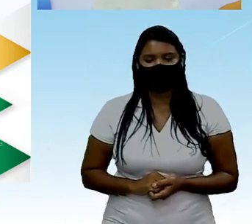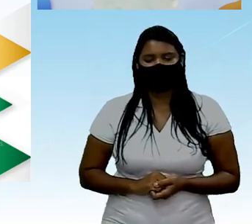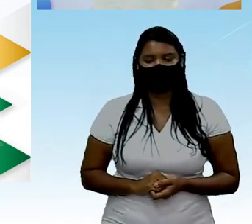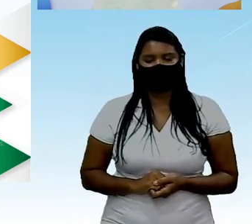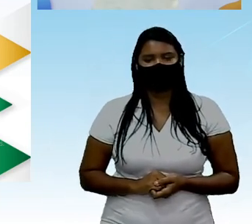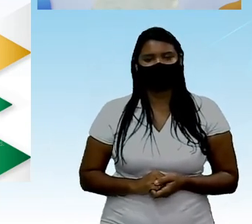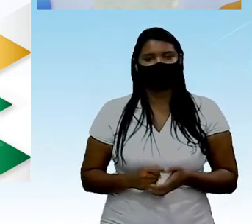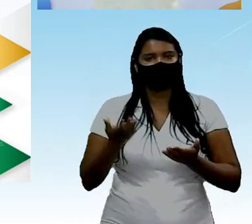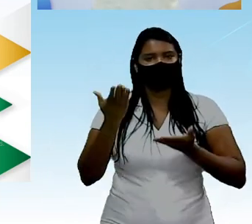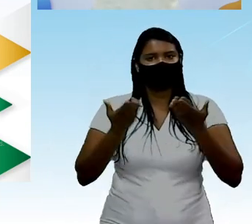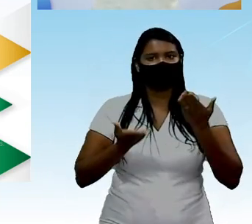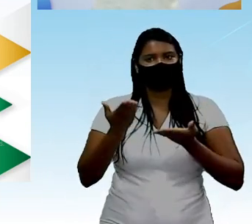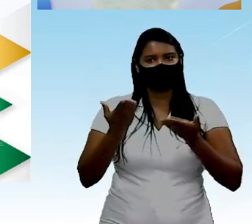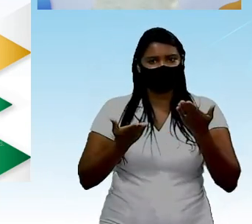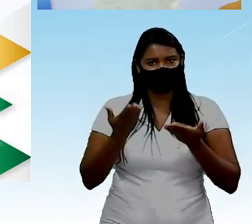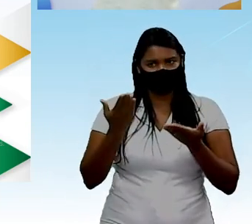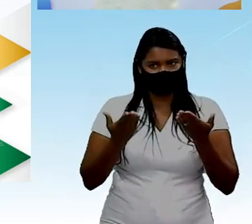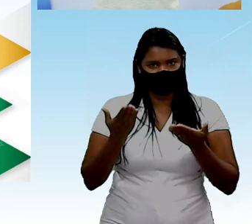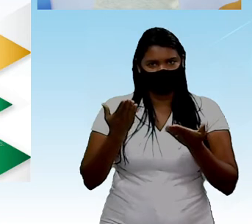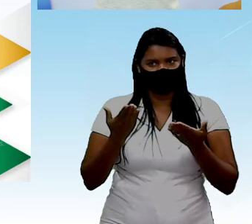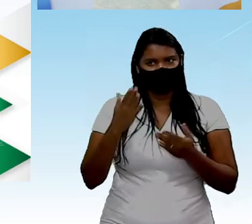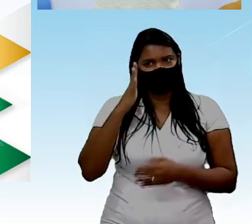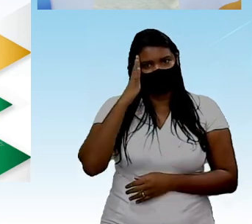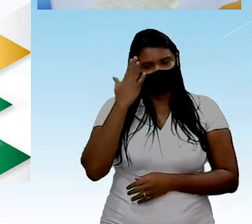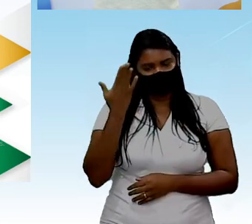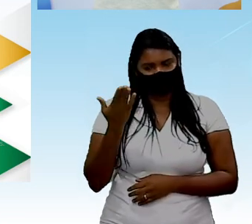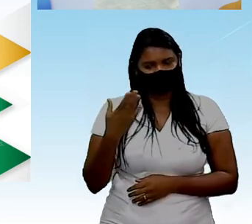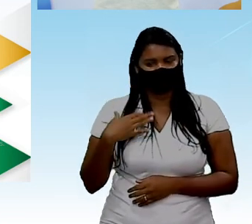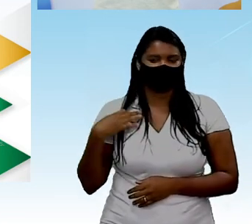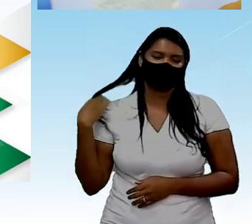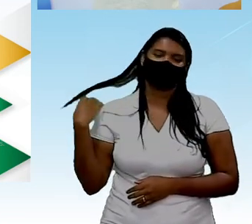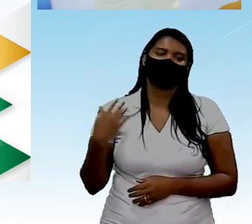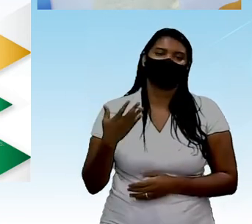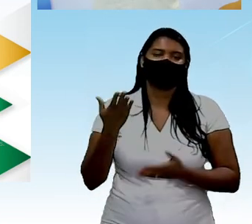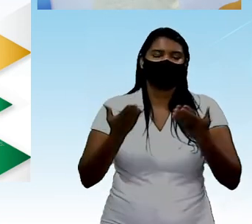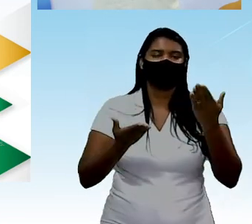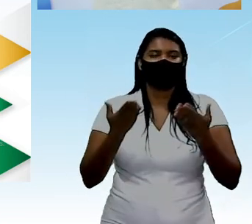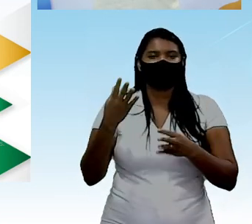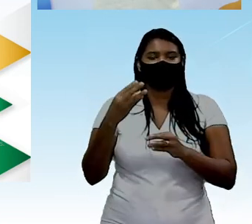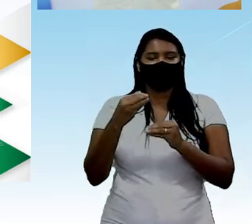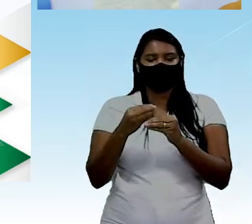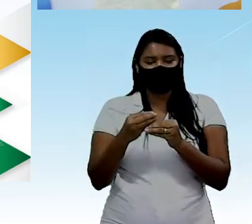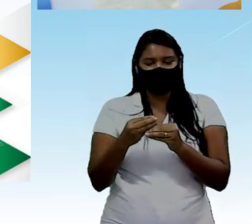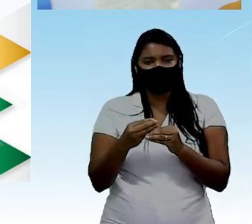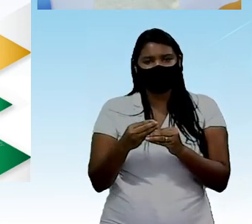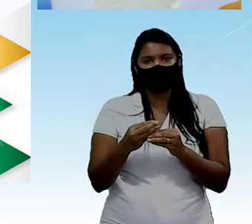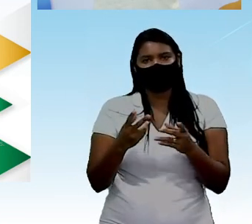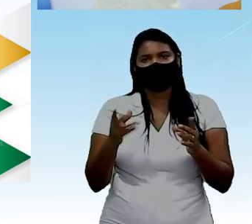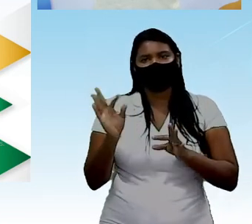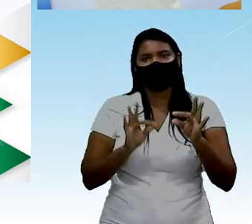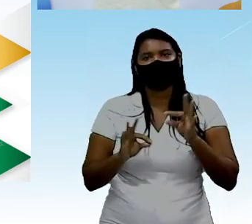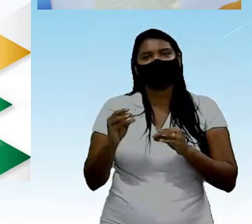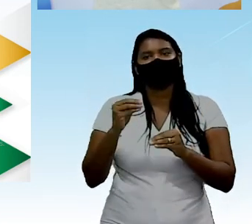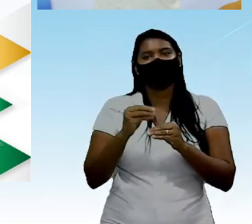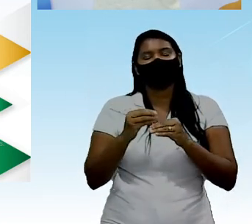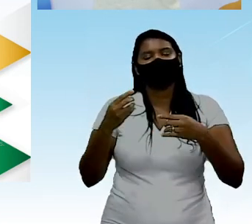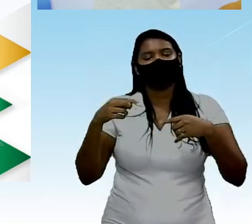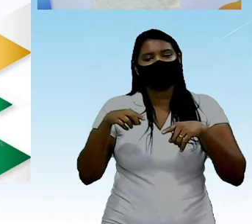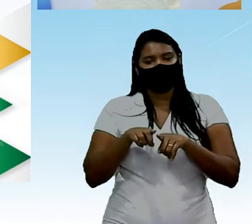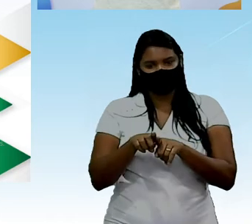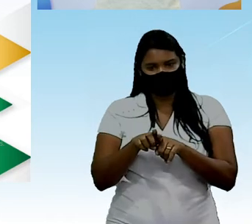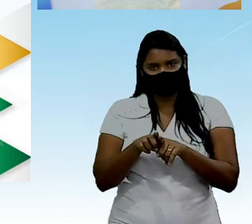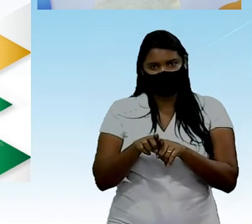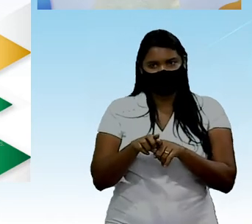uma balança de dois pratos, tá? Eu boto um peso aqui, coloco um produto do outro lado, se o produto igualar com